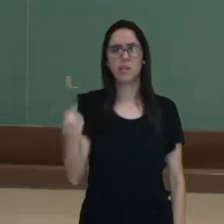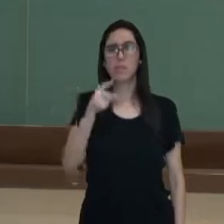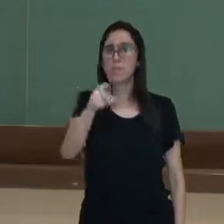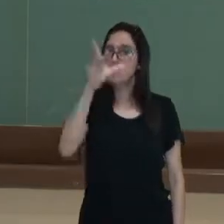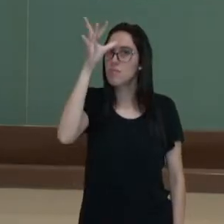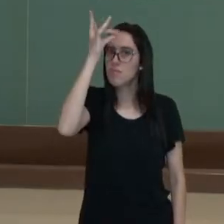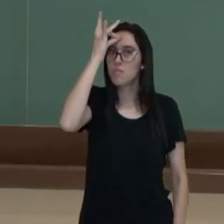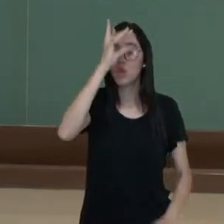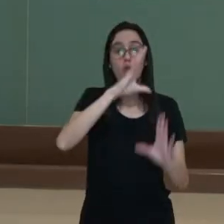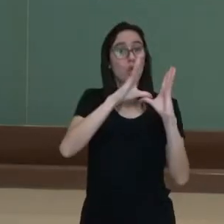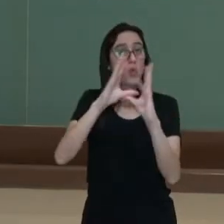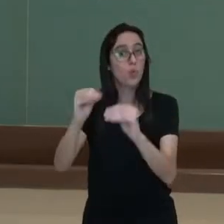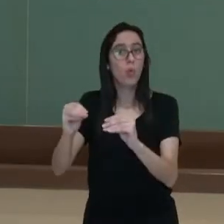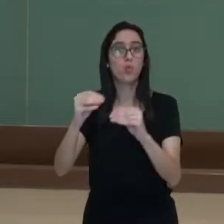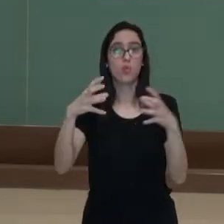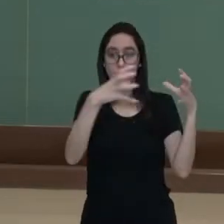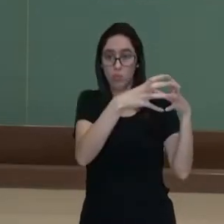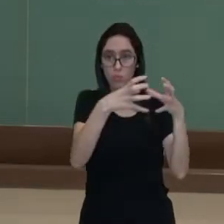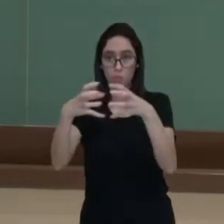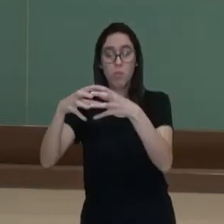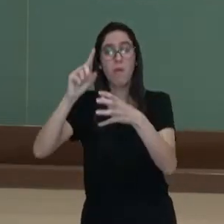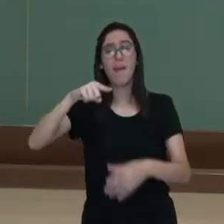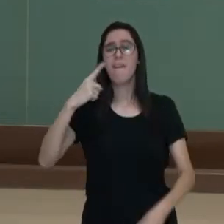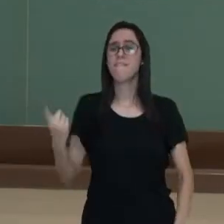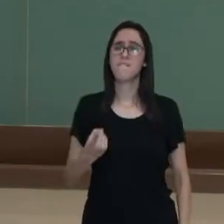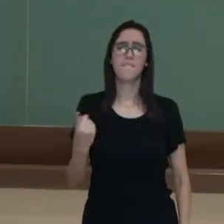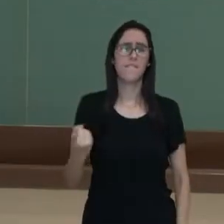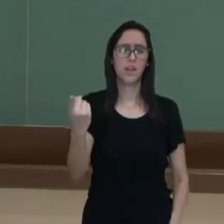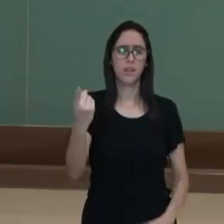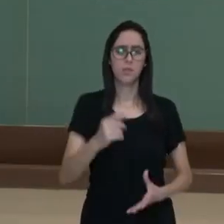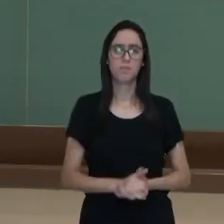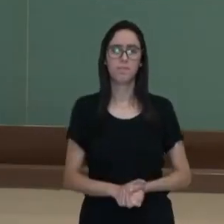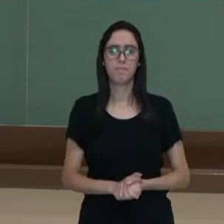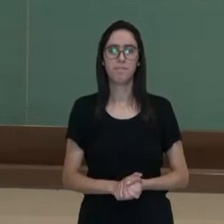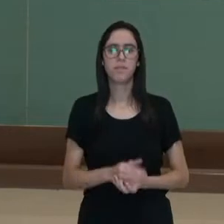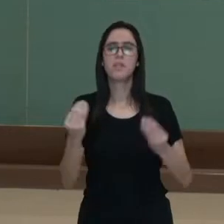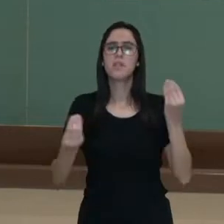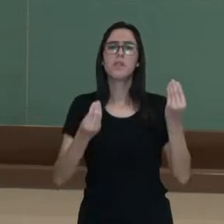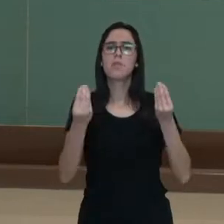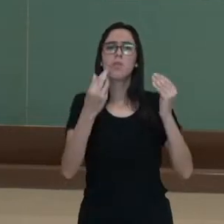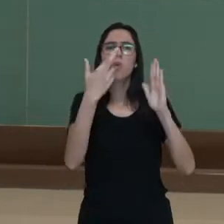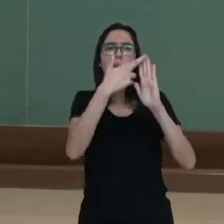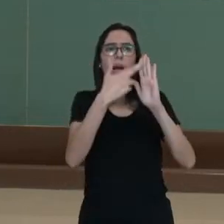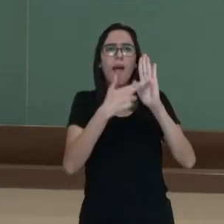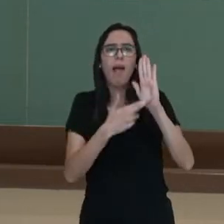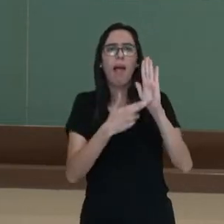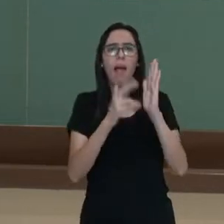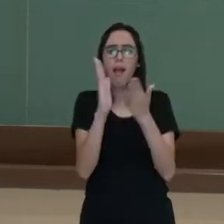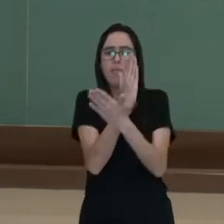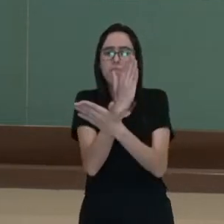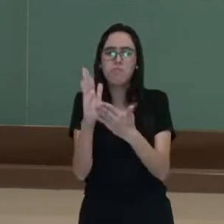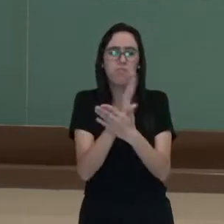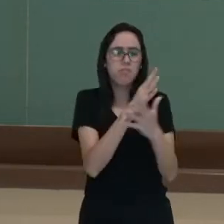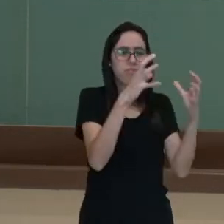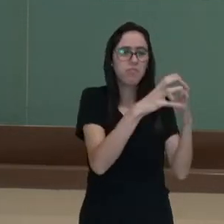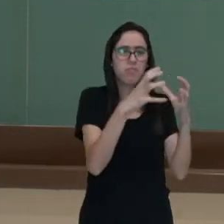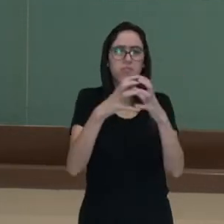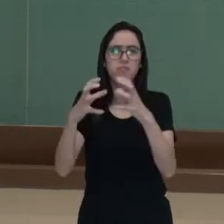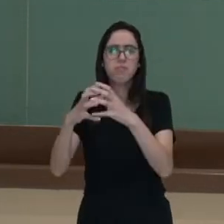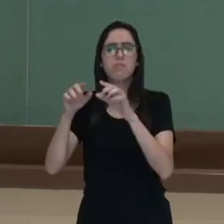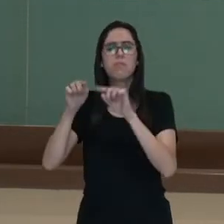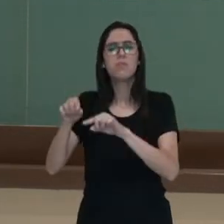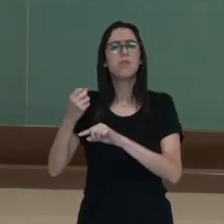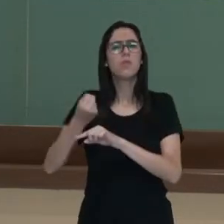isso, todos são infinitos. Como classificar os conjuntos numéricos que apresentam números com